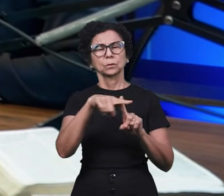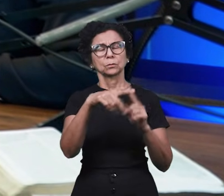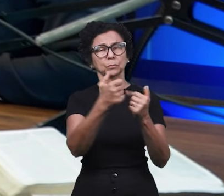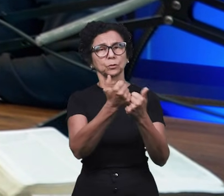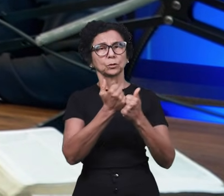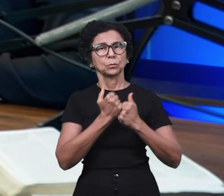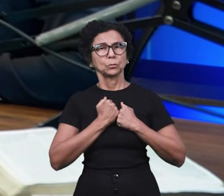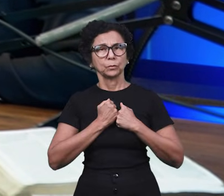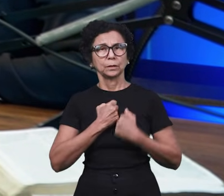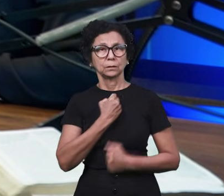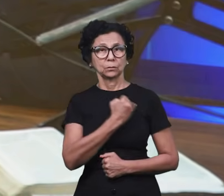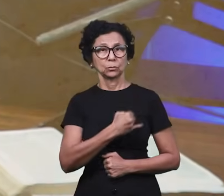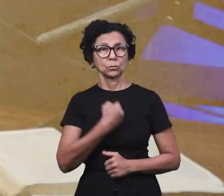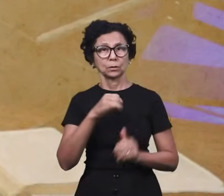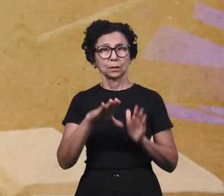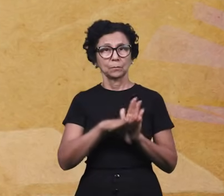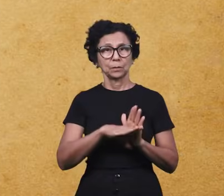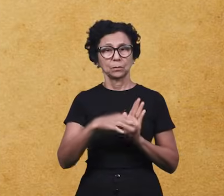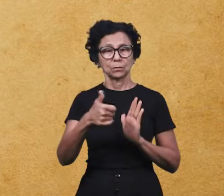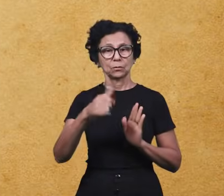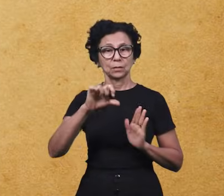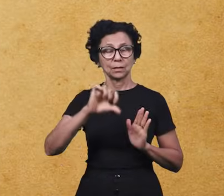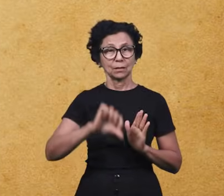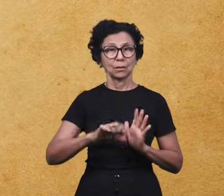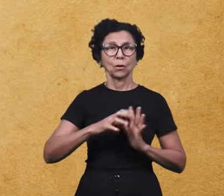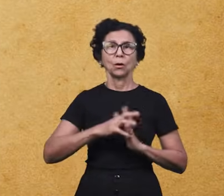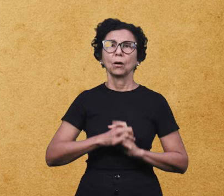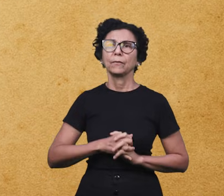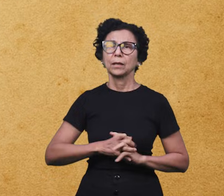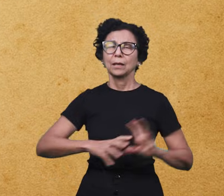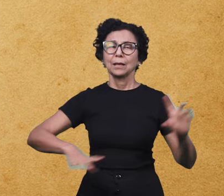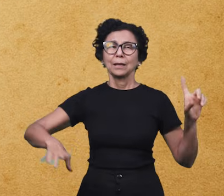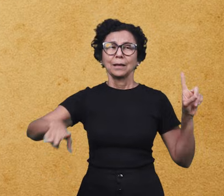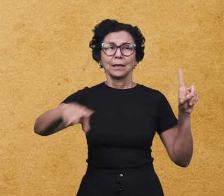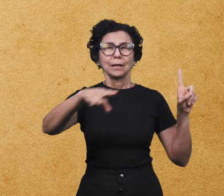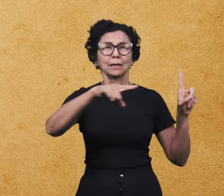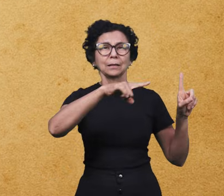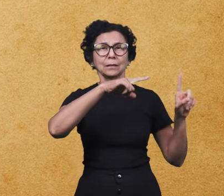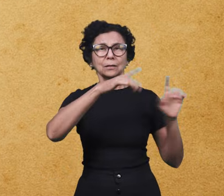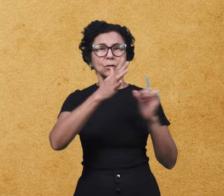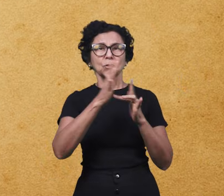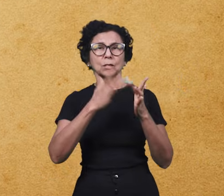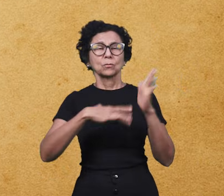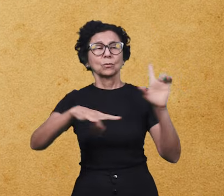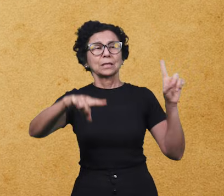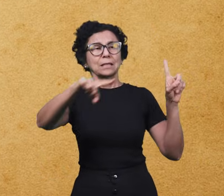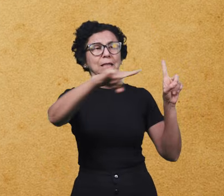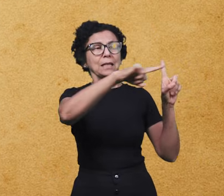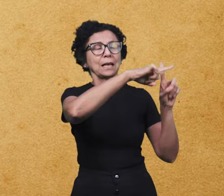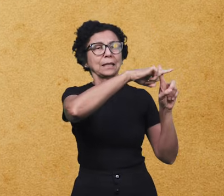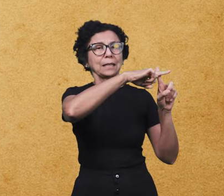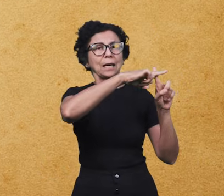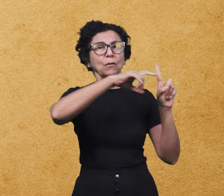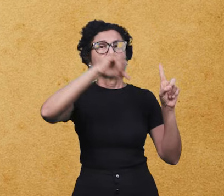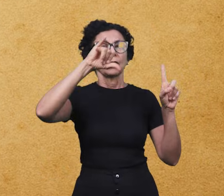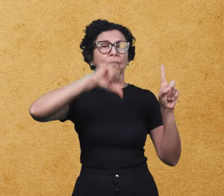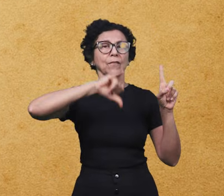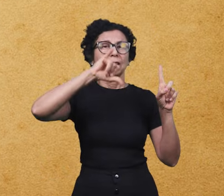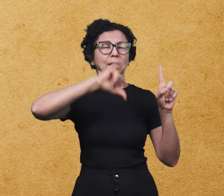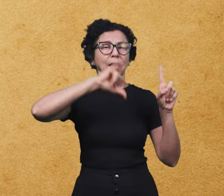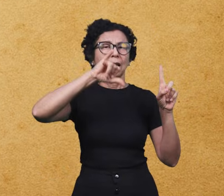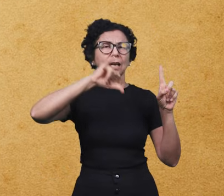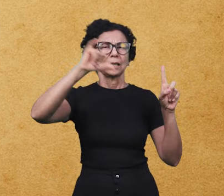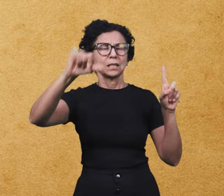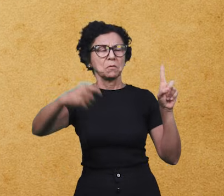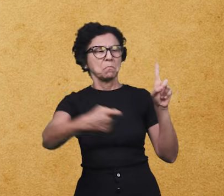capítulo 19, verso 30. Quando Jesus tomou o vinagre, disse: tetelestai, está consumado, está